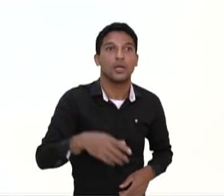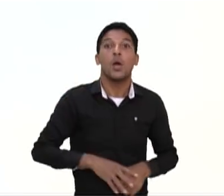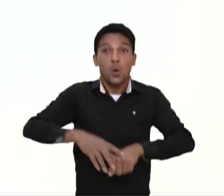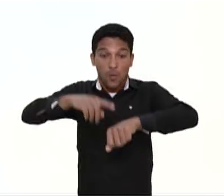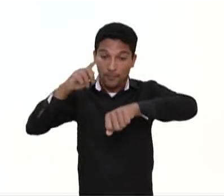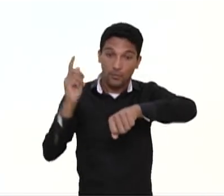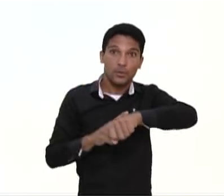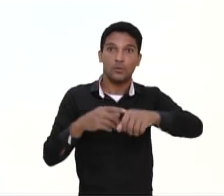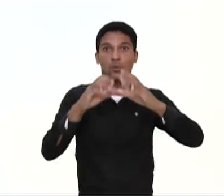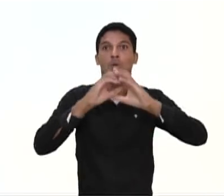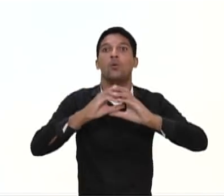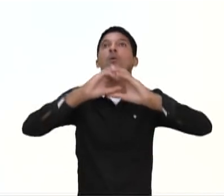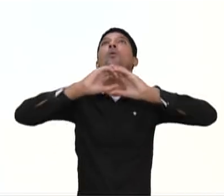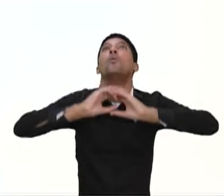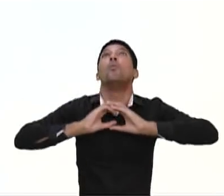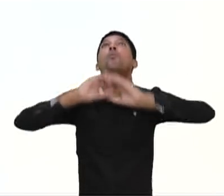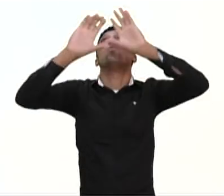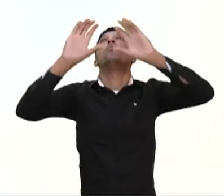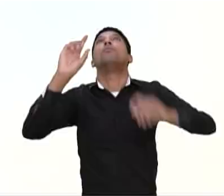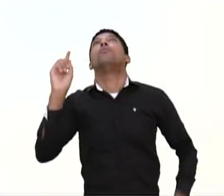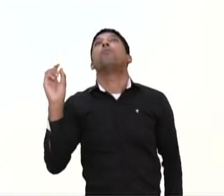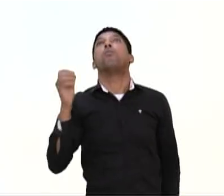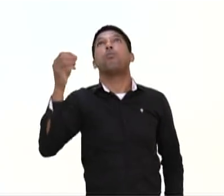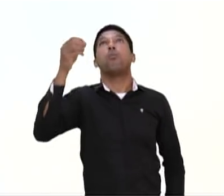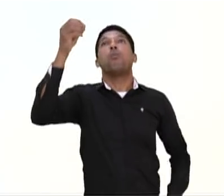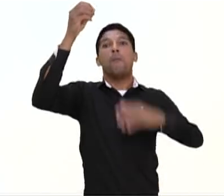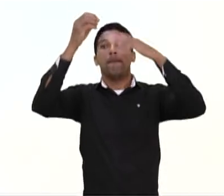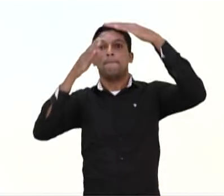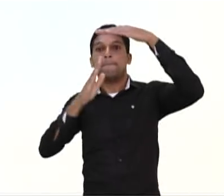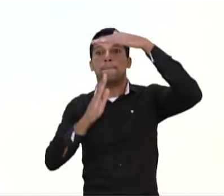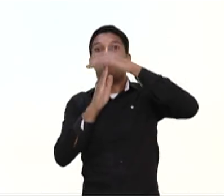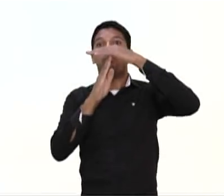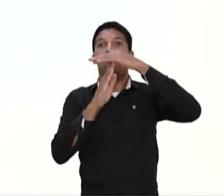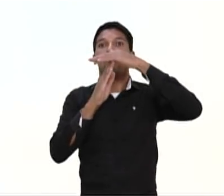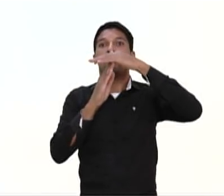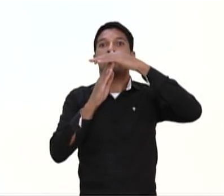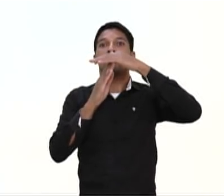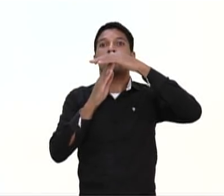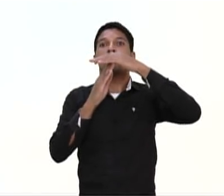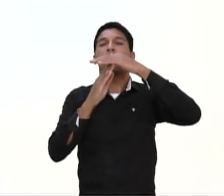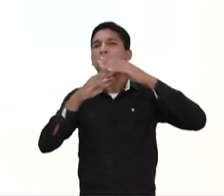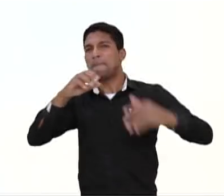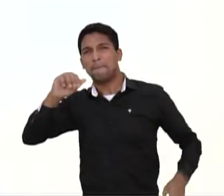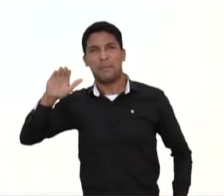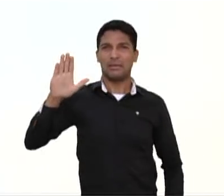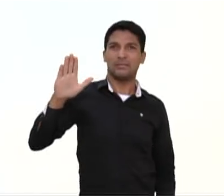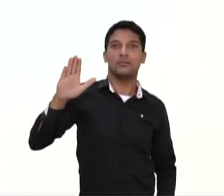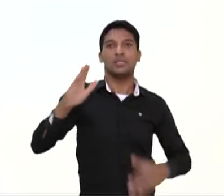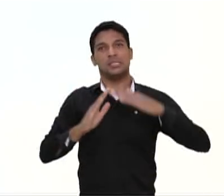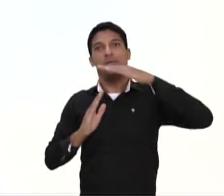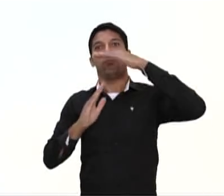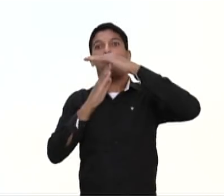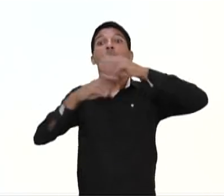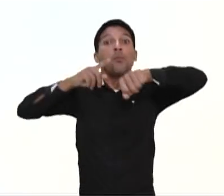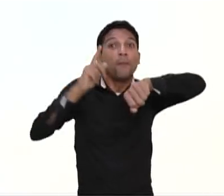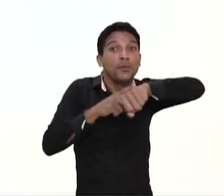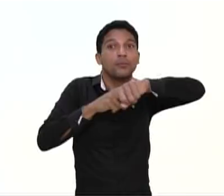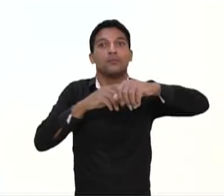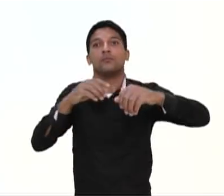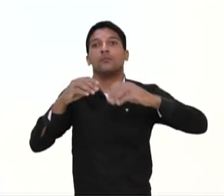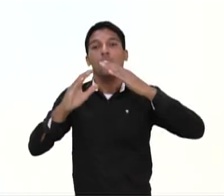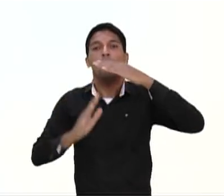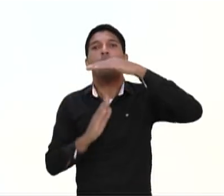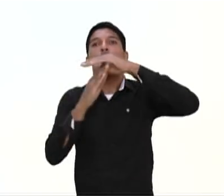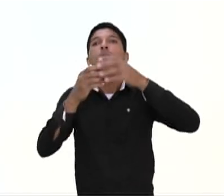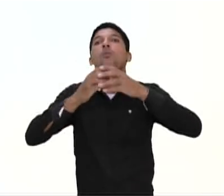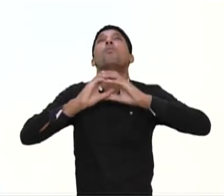instante a bola atinge a altura máxima? E na letra B, qual a altura máxima atingida pela bola?